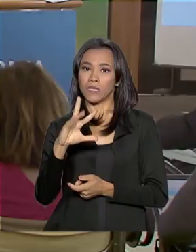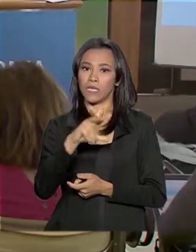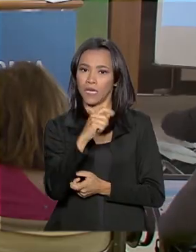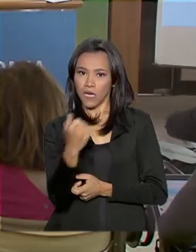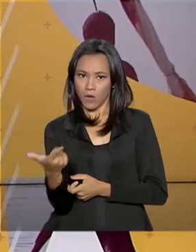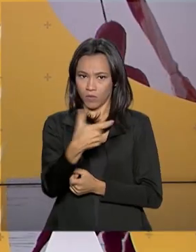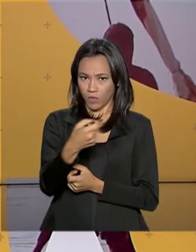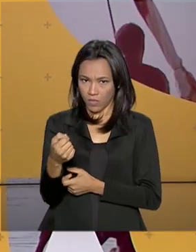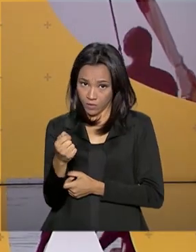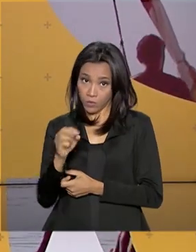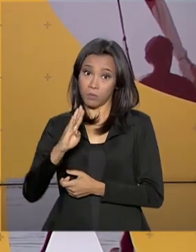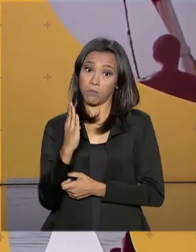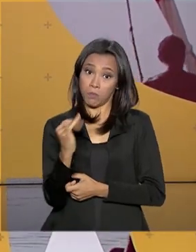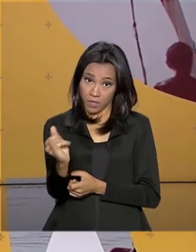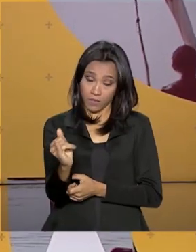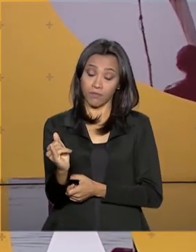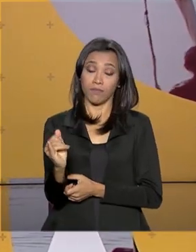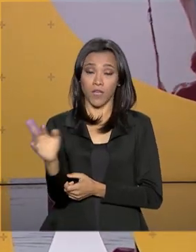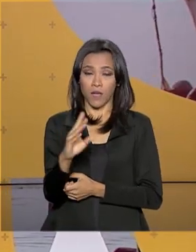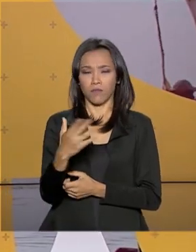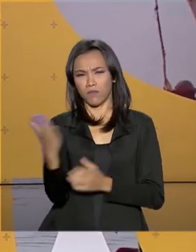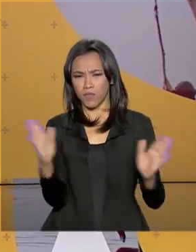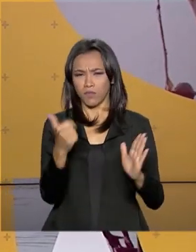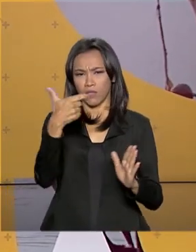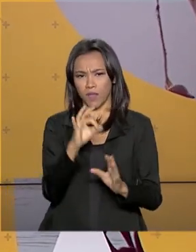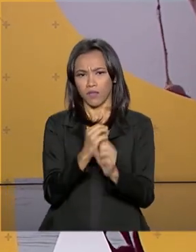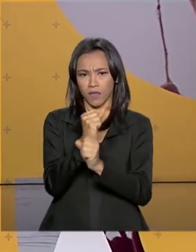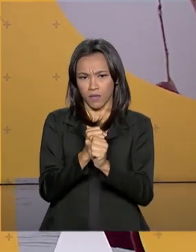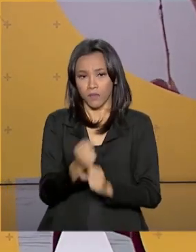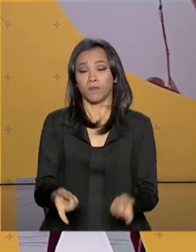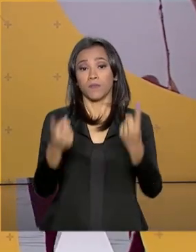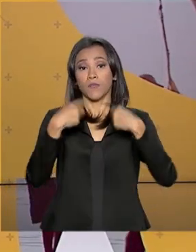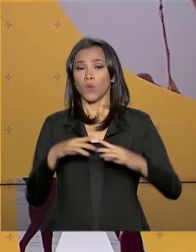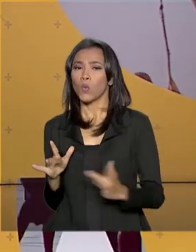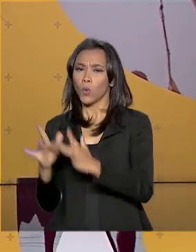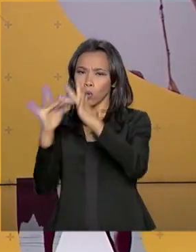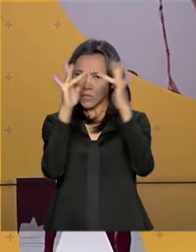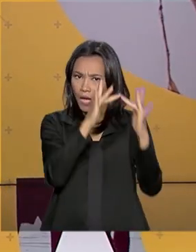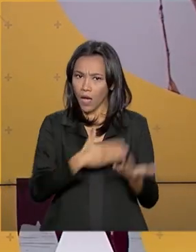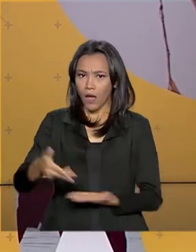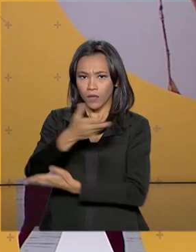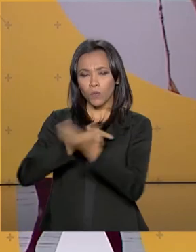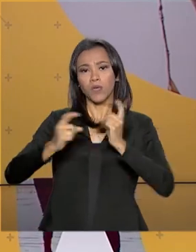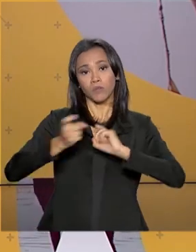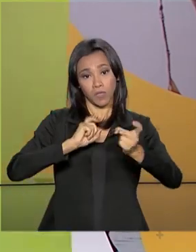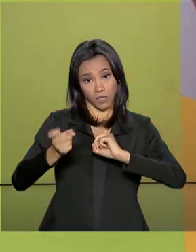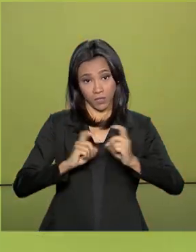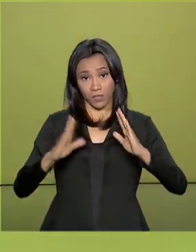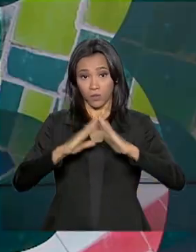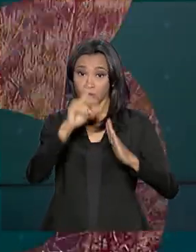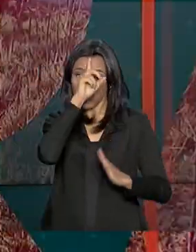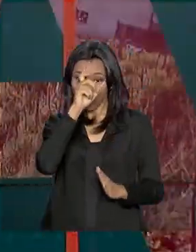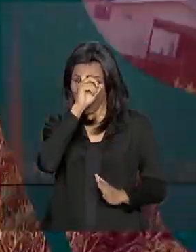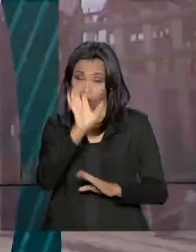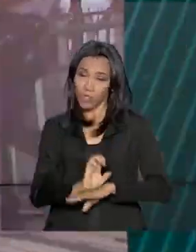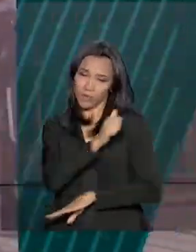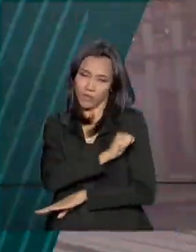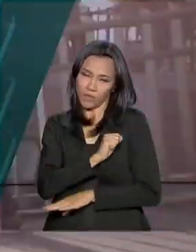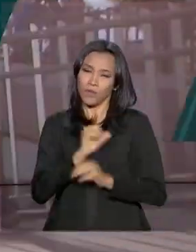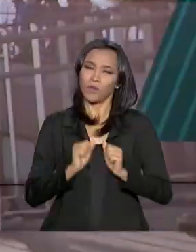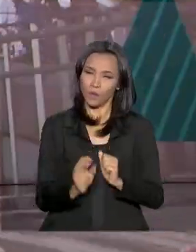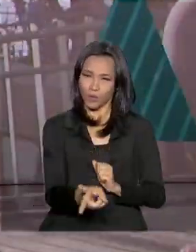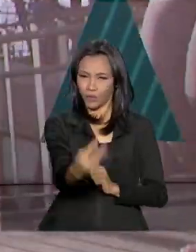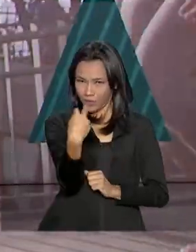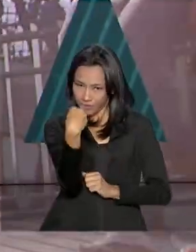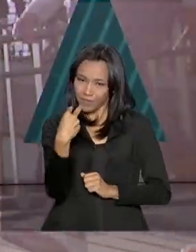10 anos a ação integrada busca melhorar o atendimento ea gestão e hospitais federais no rio de janeiro fique com a gente o